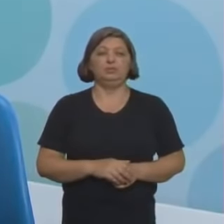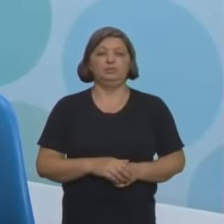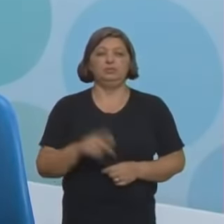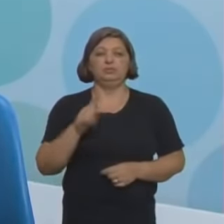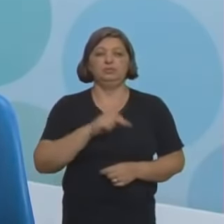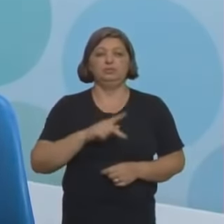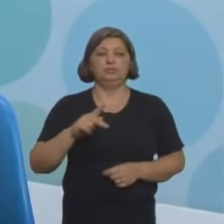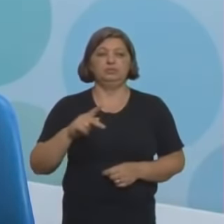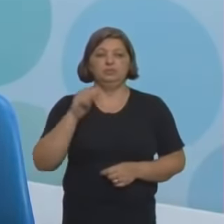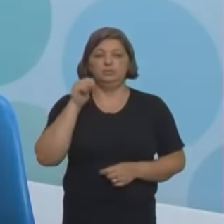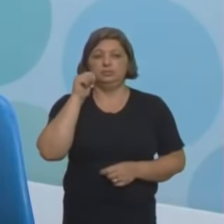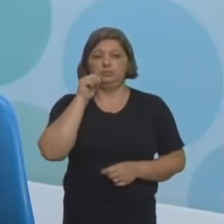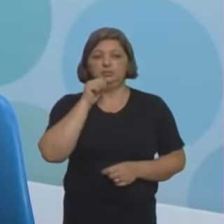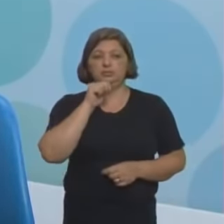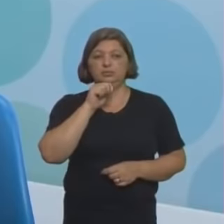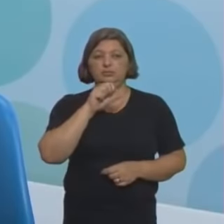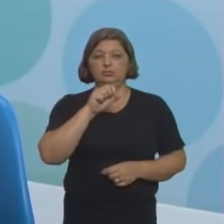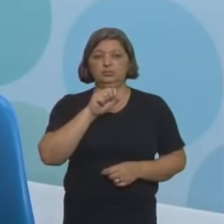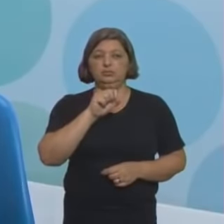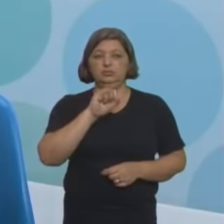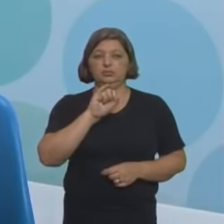Silvia,